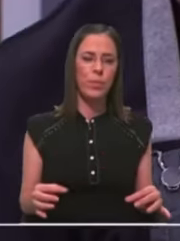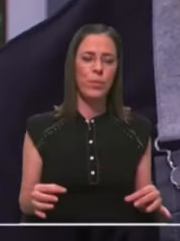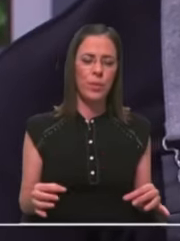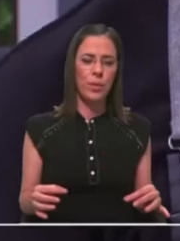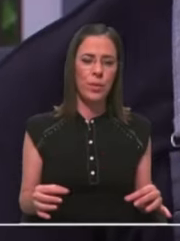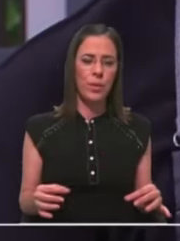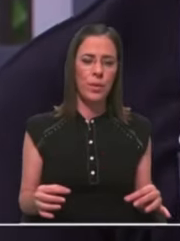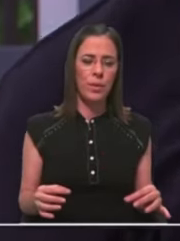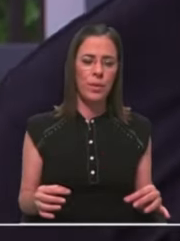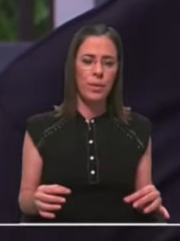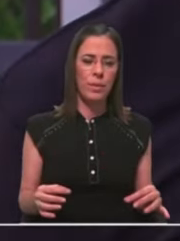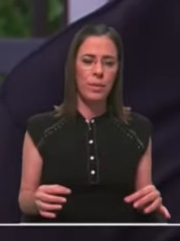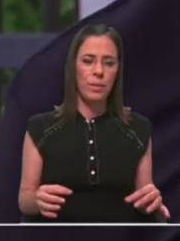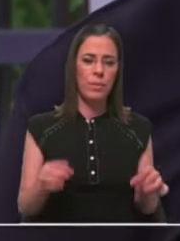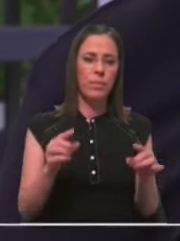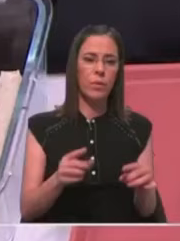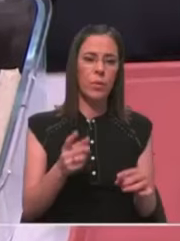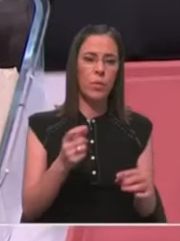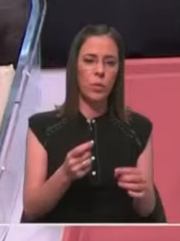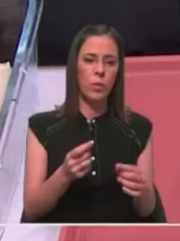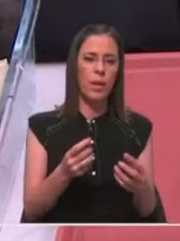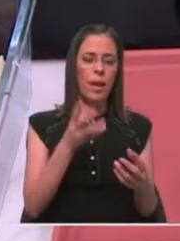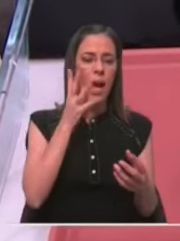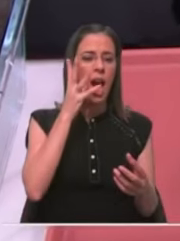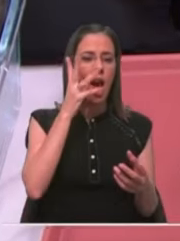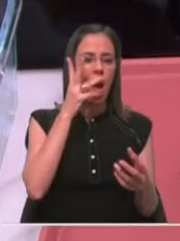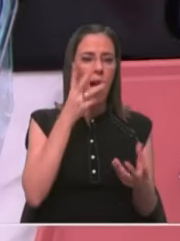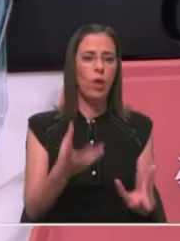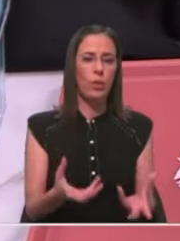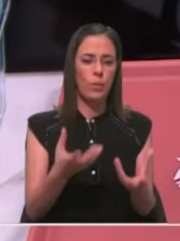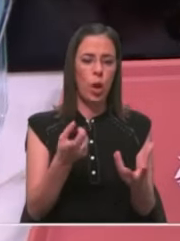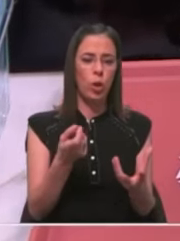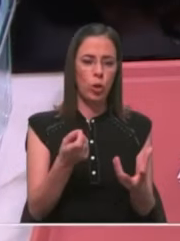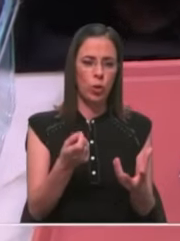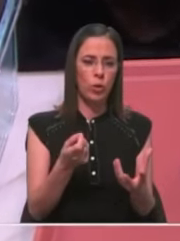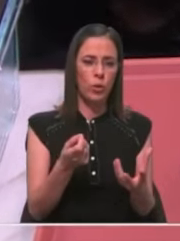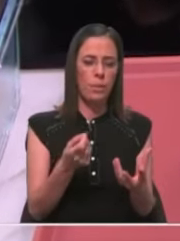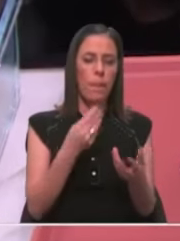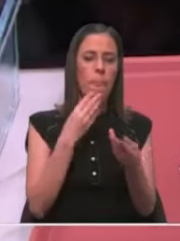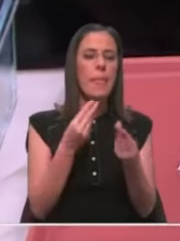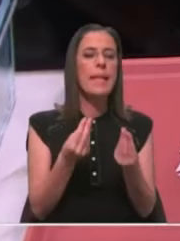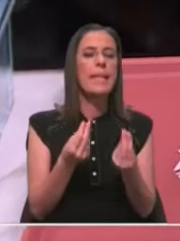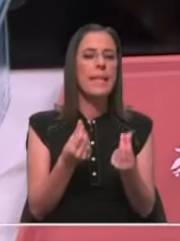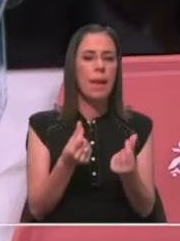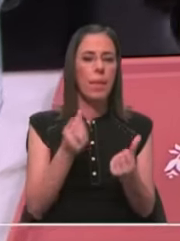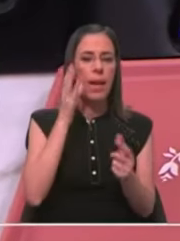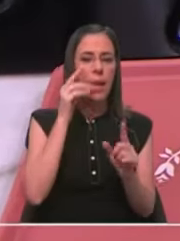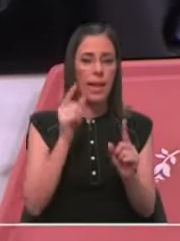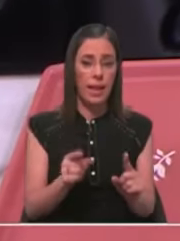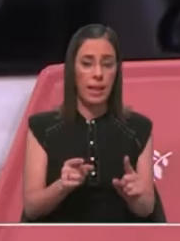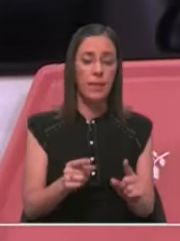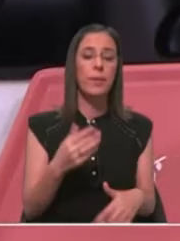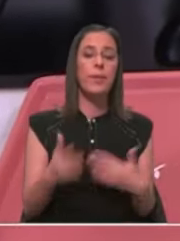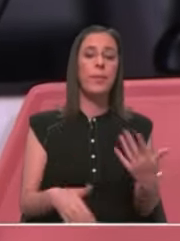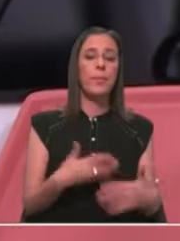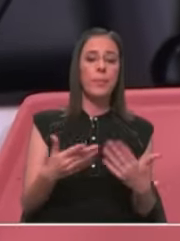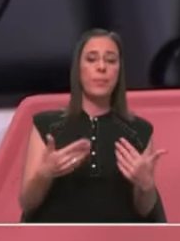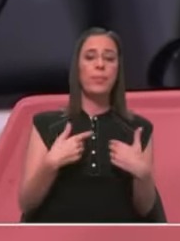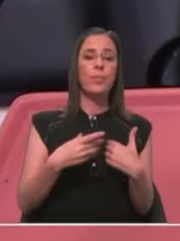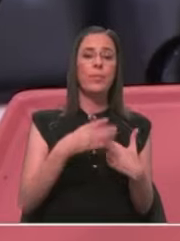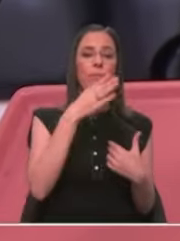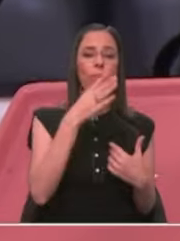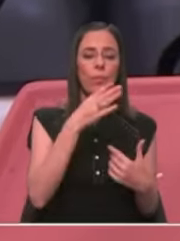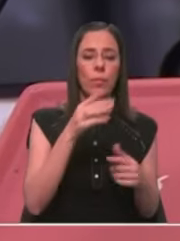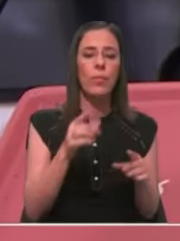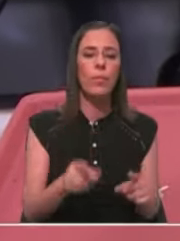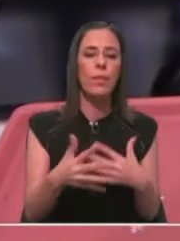Deixar isto ganhar um bocadinho de temperatura, não é? Para libertar aqui os sabores todos no leite. Entretanto, vou-vos explicar o que é